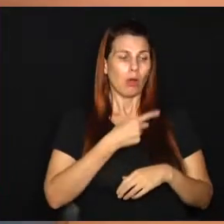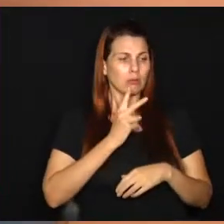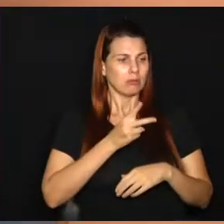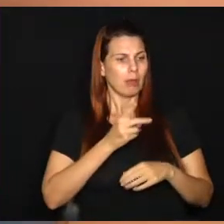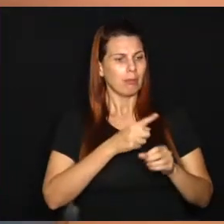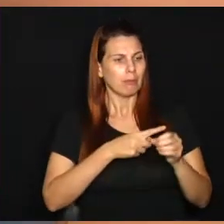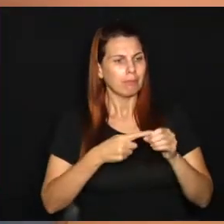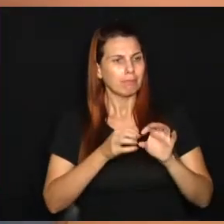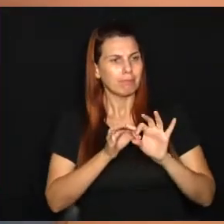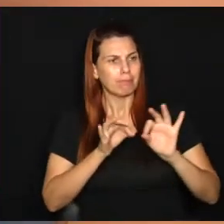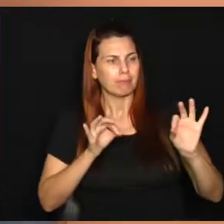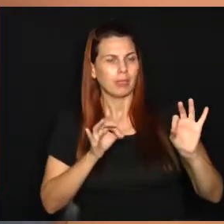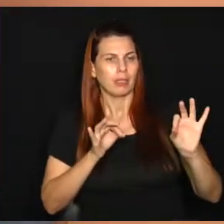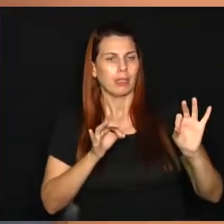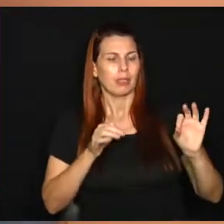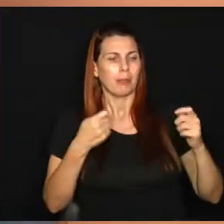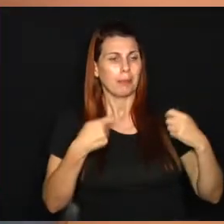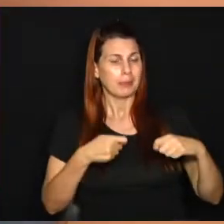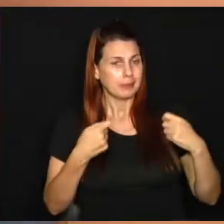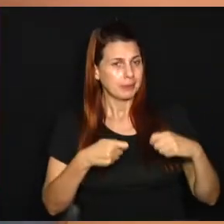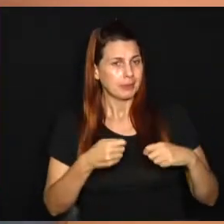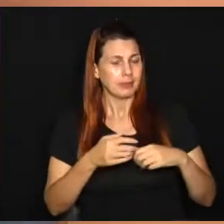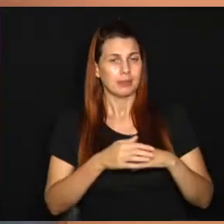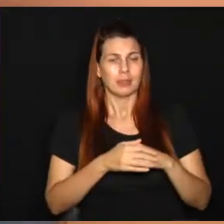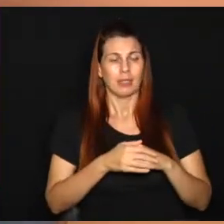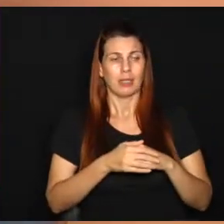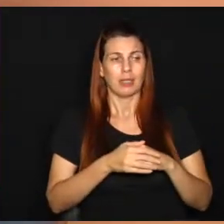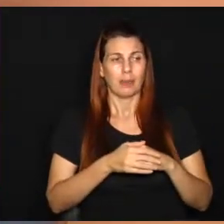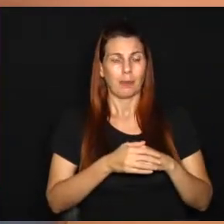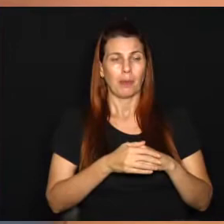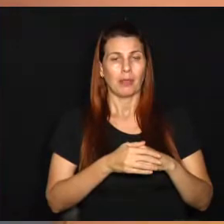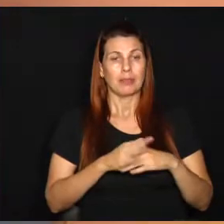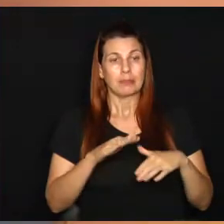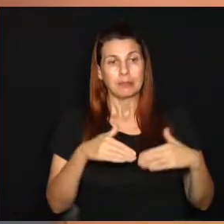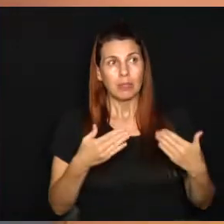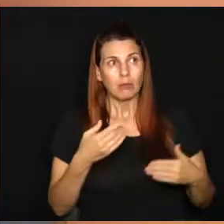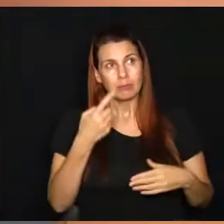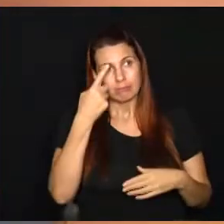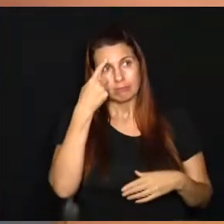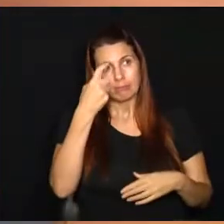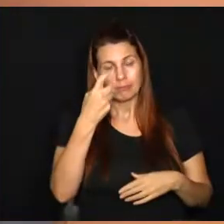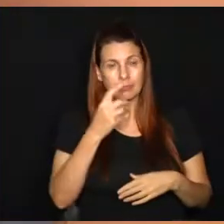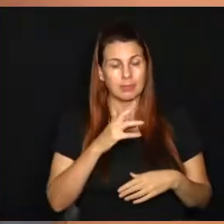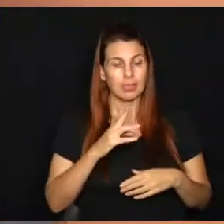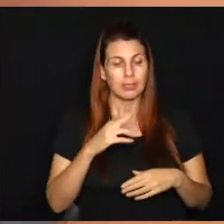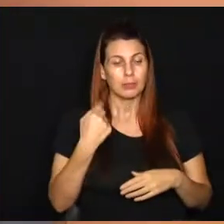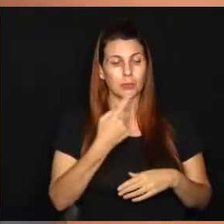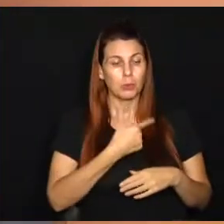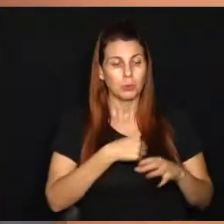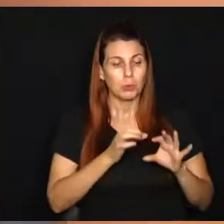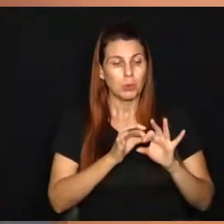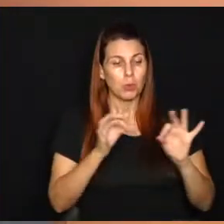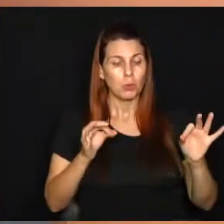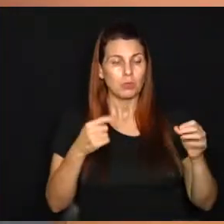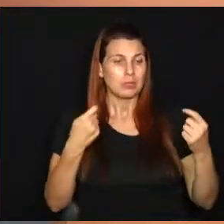que a gente precisa. Então, foi essa a ideia. E daí a gente,